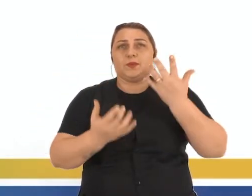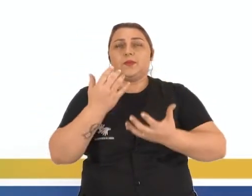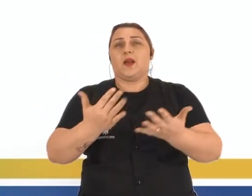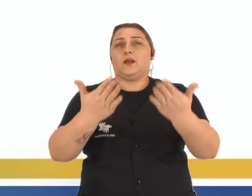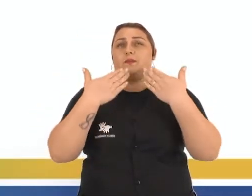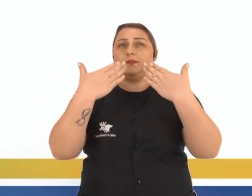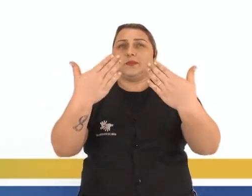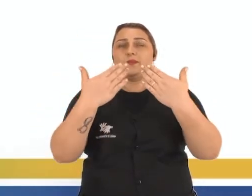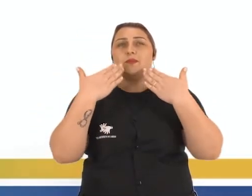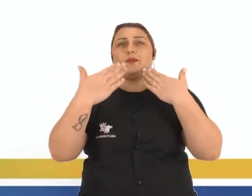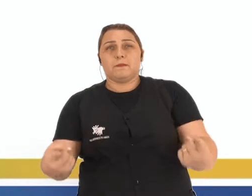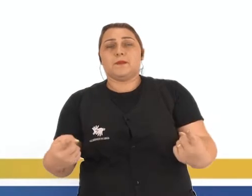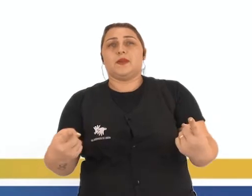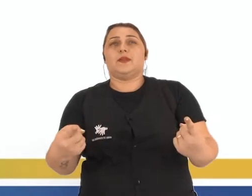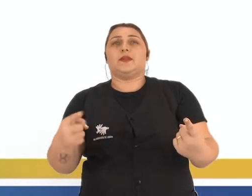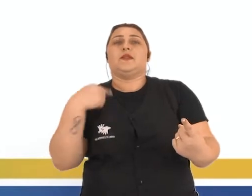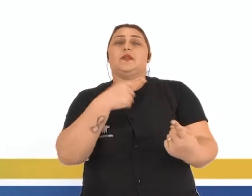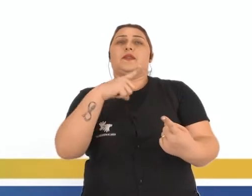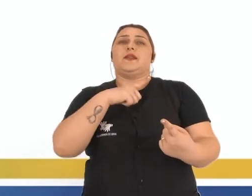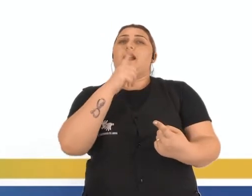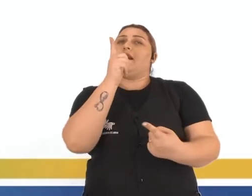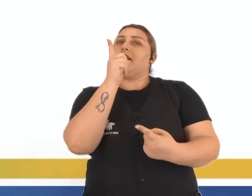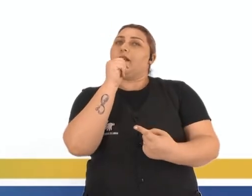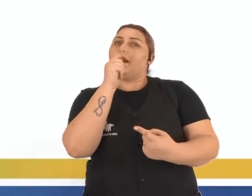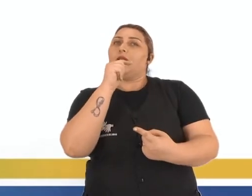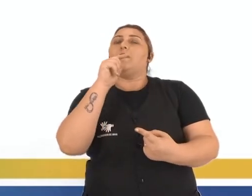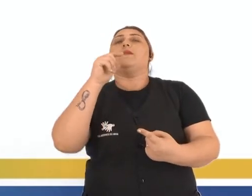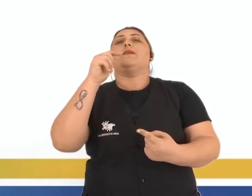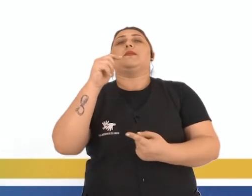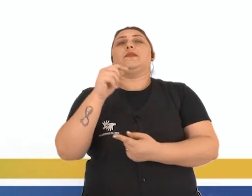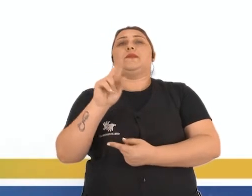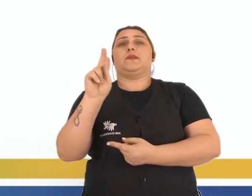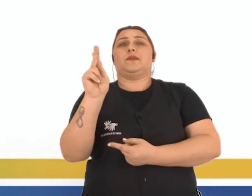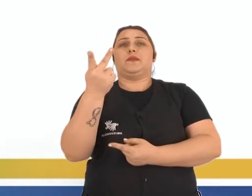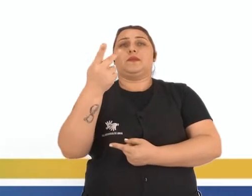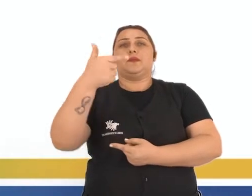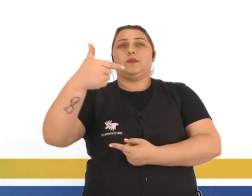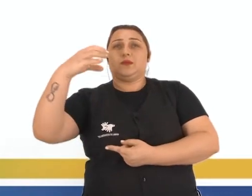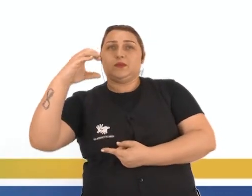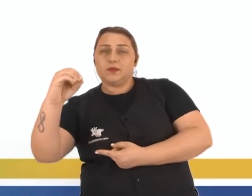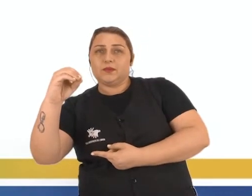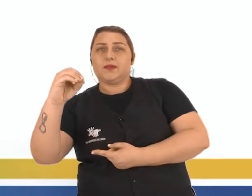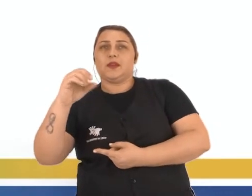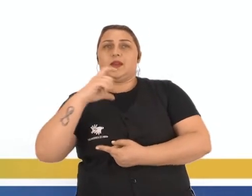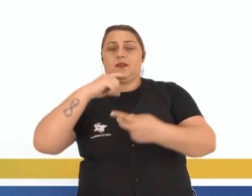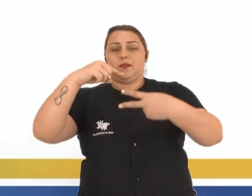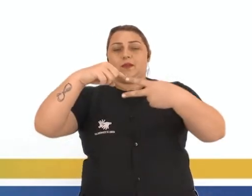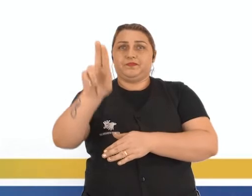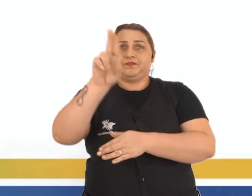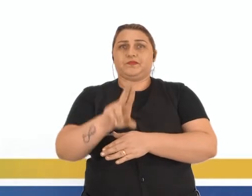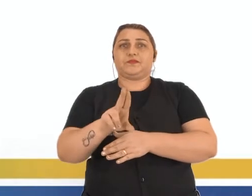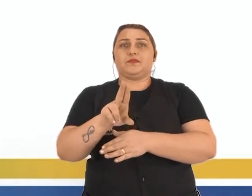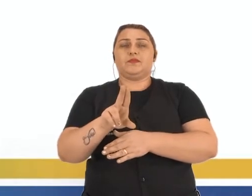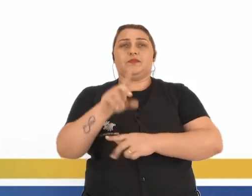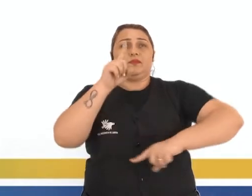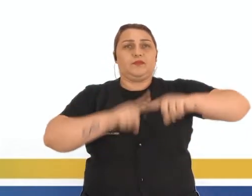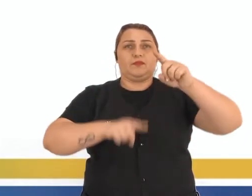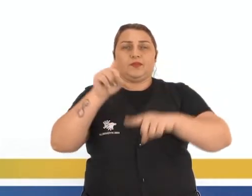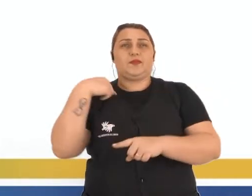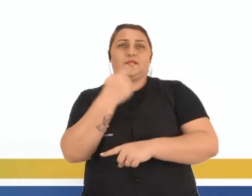comece e nós vamos ter como resultado, como produto dessa reação química, a formação de gás carbônico,